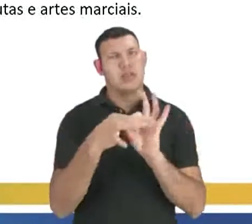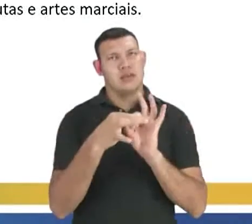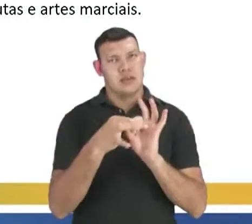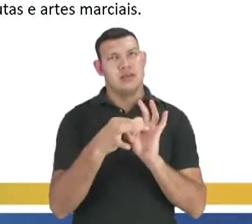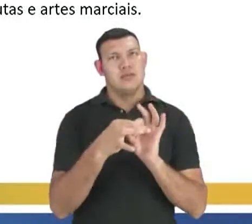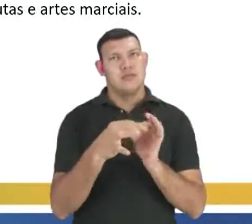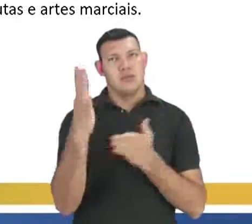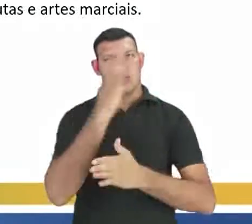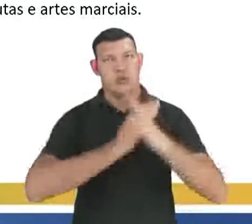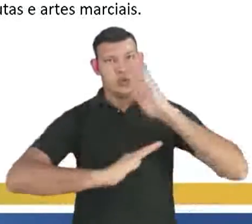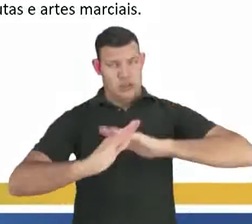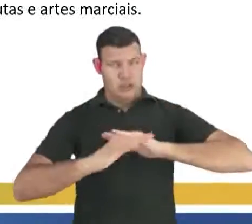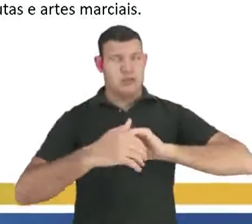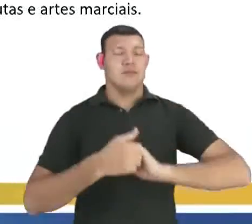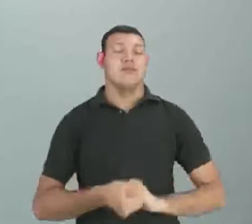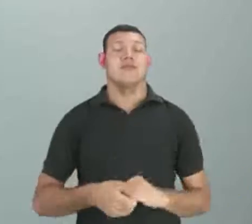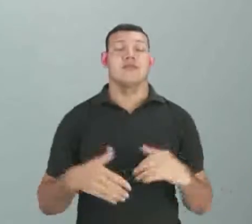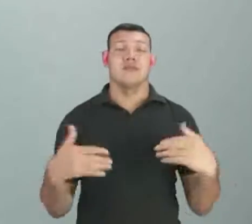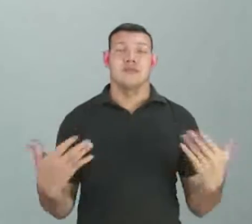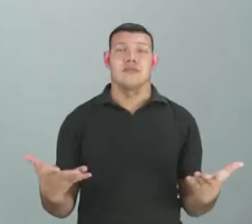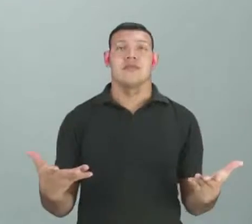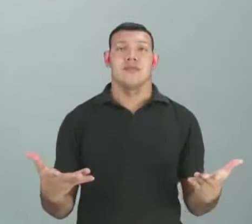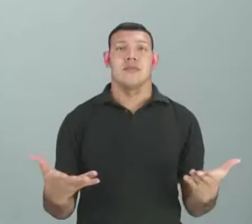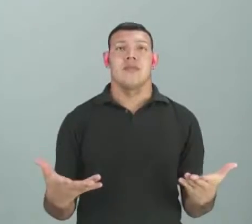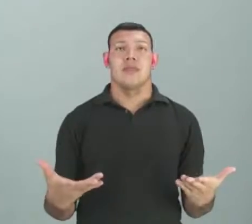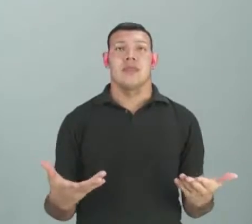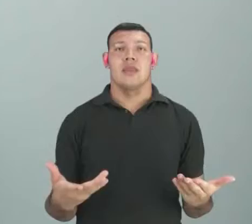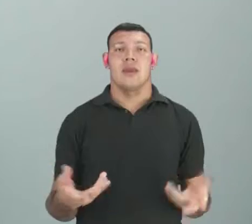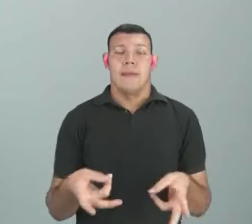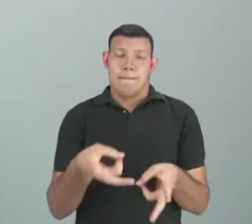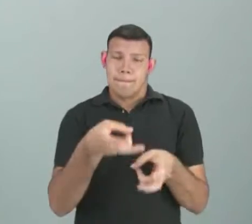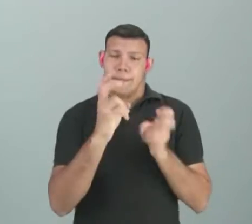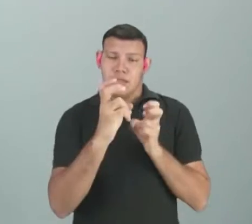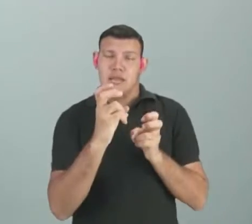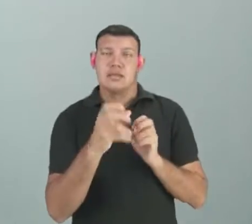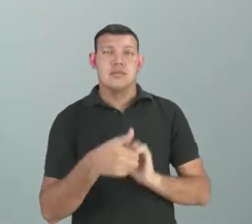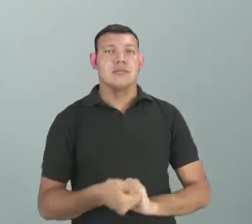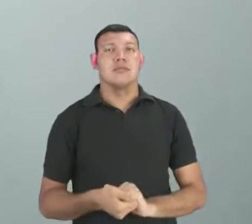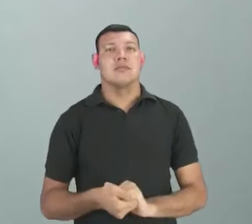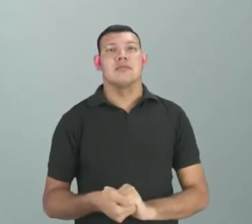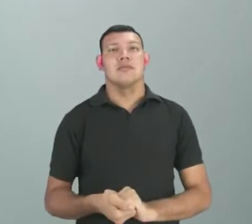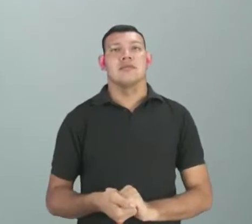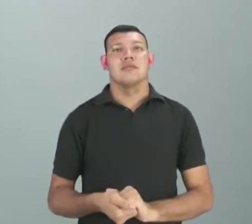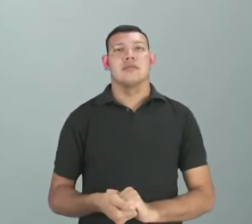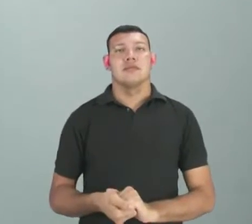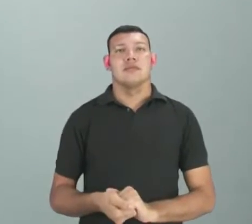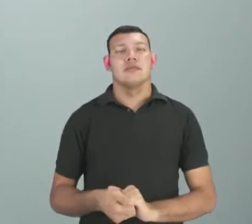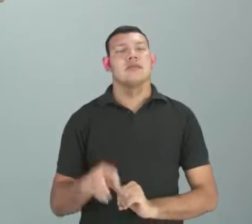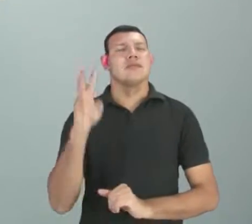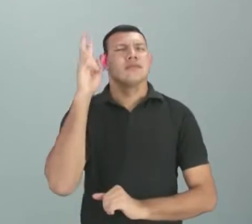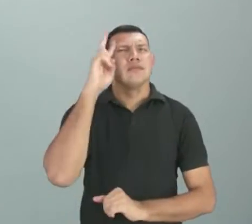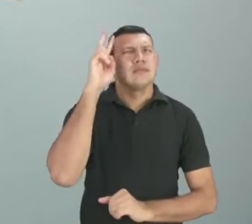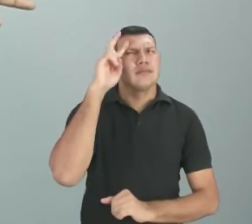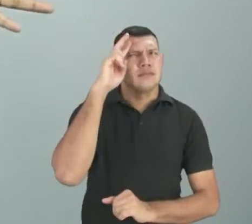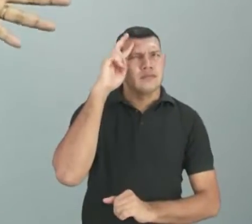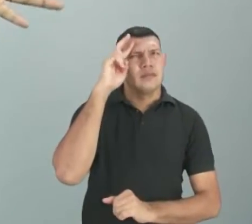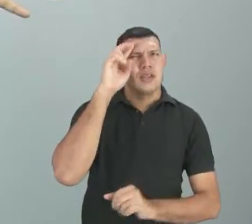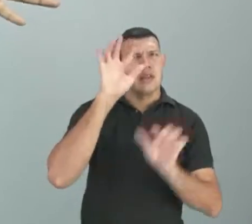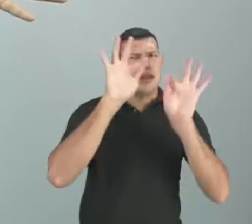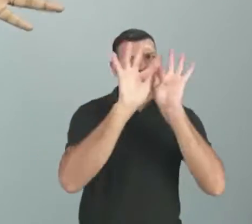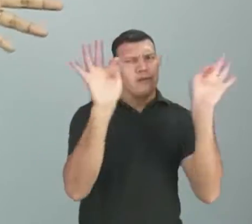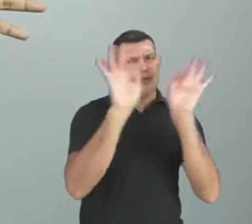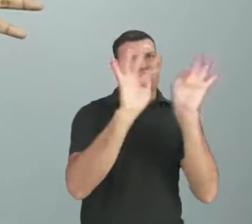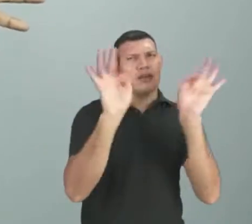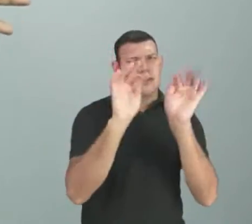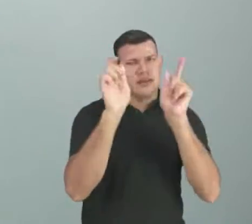artes marciais. Então, como a gente viu, né, e lembra aquele slogan que a gente acabou de